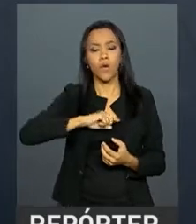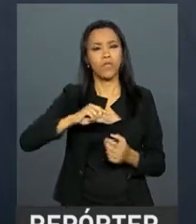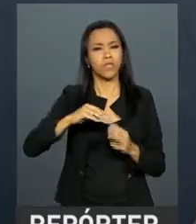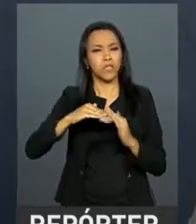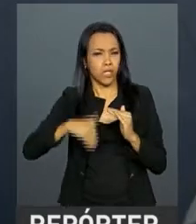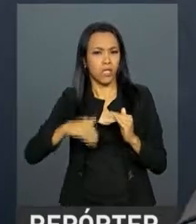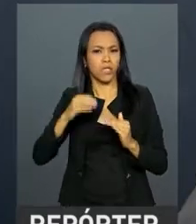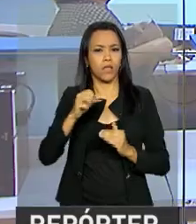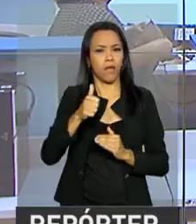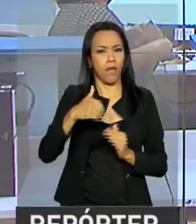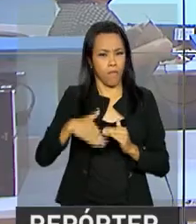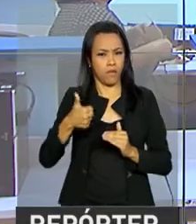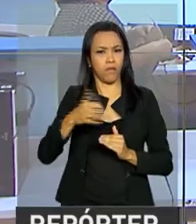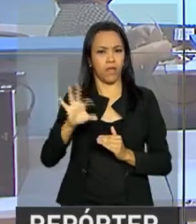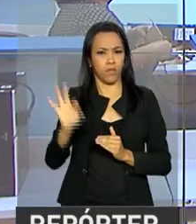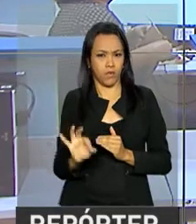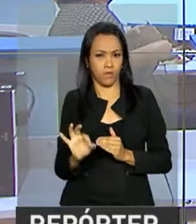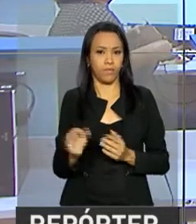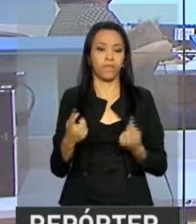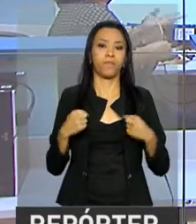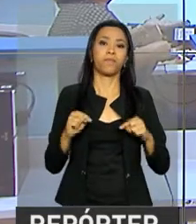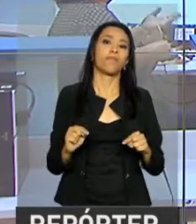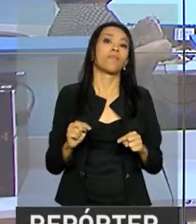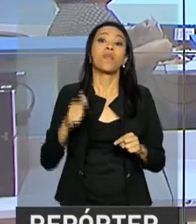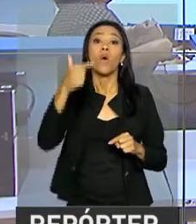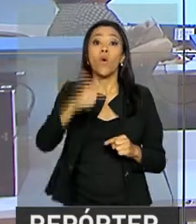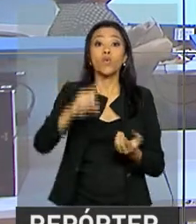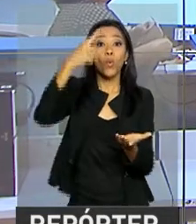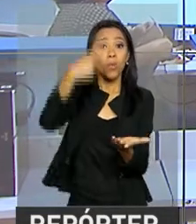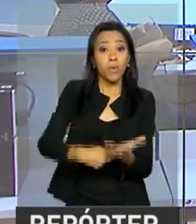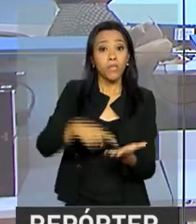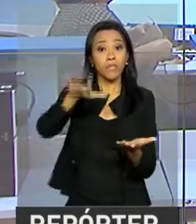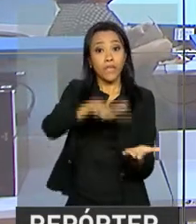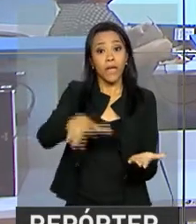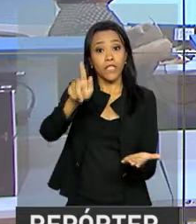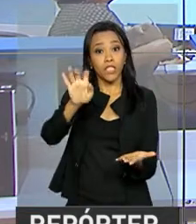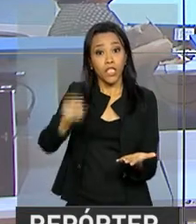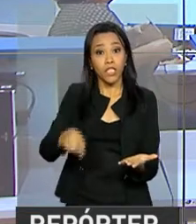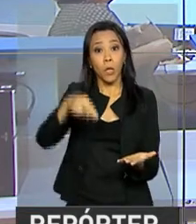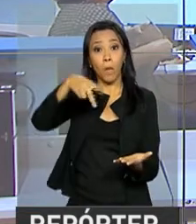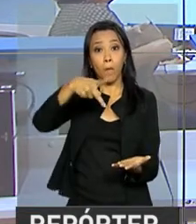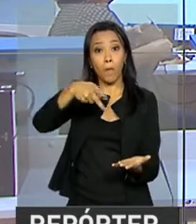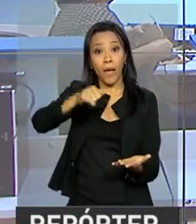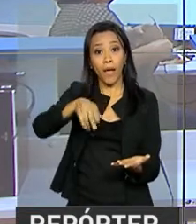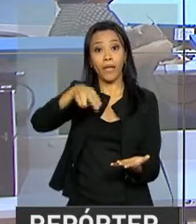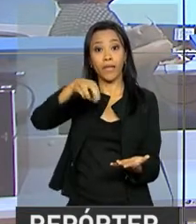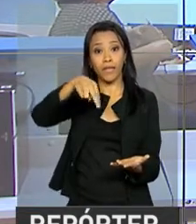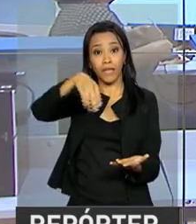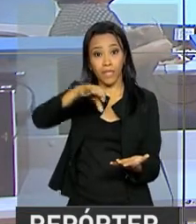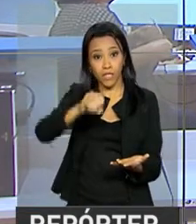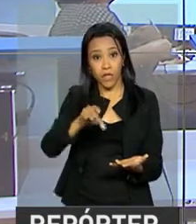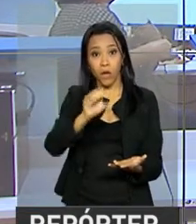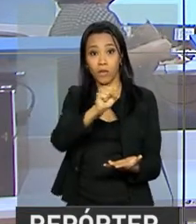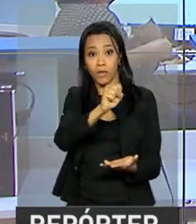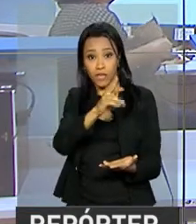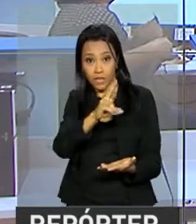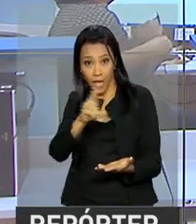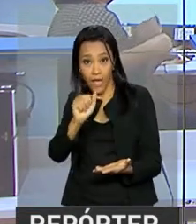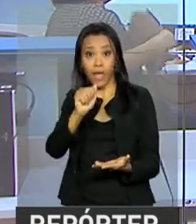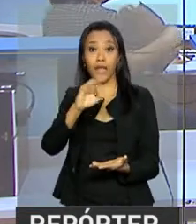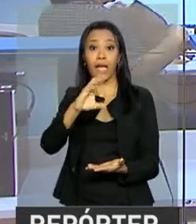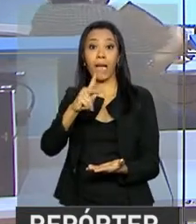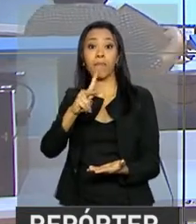de 10%. E um acordo para a gestão compartilhada do Parque Nacional da Serra da Capivara, no